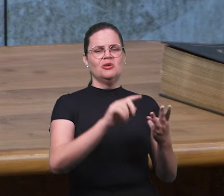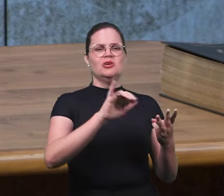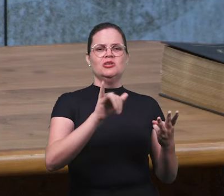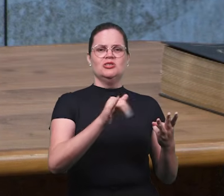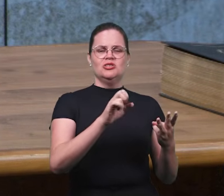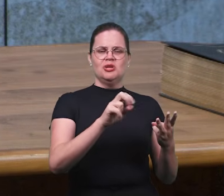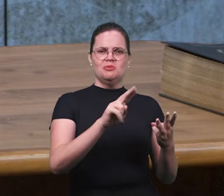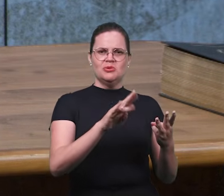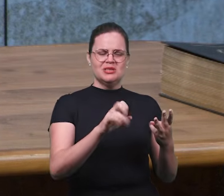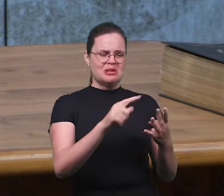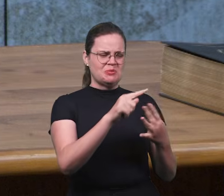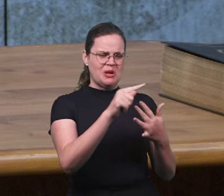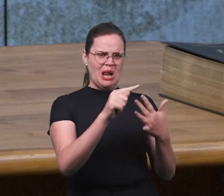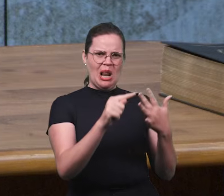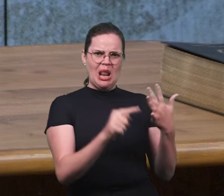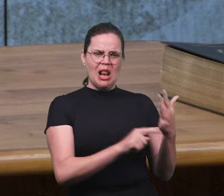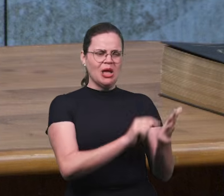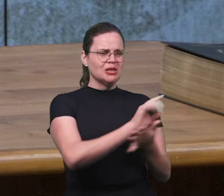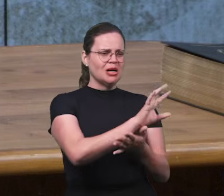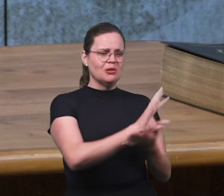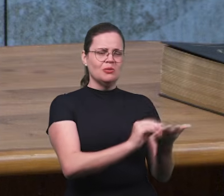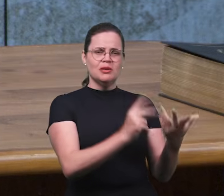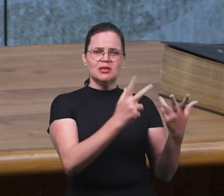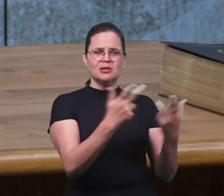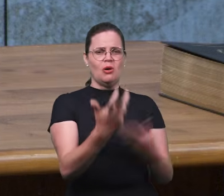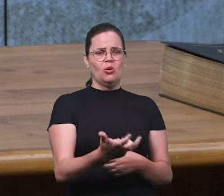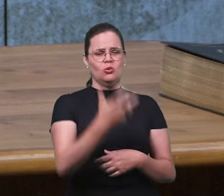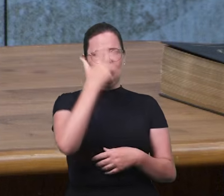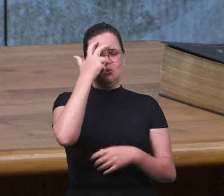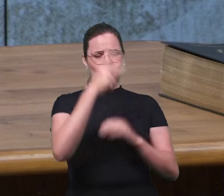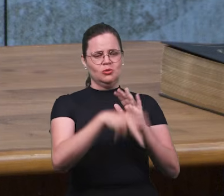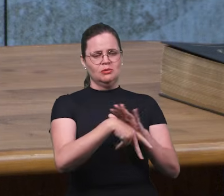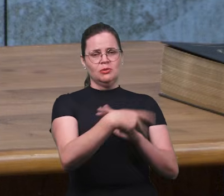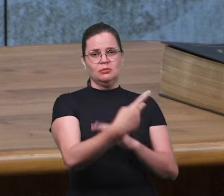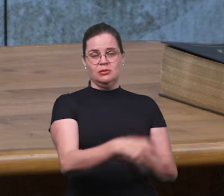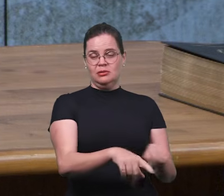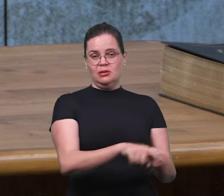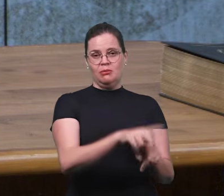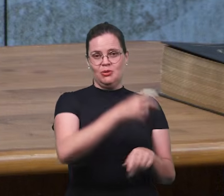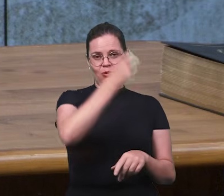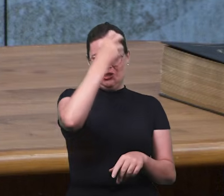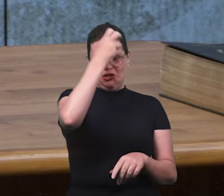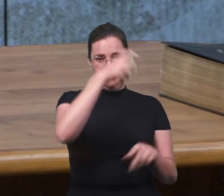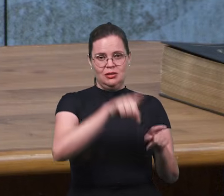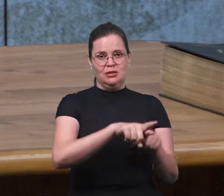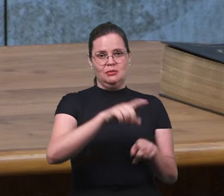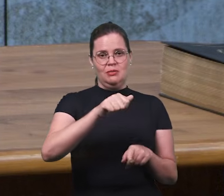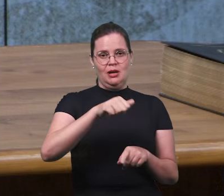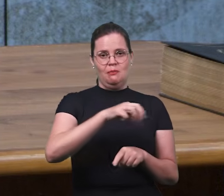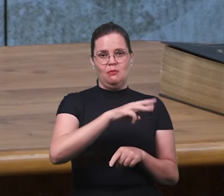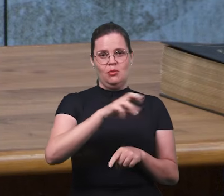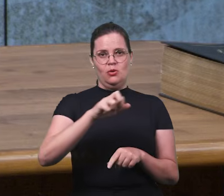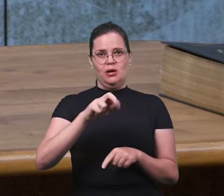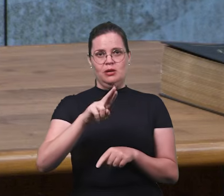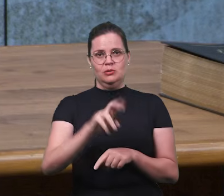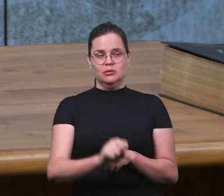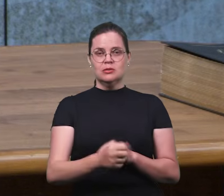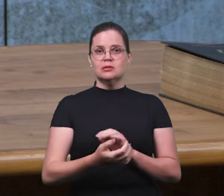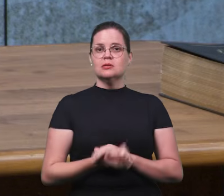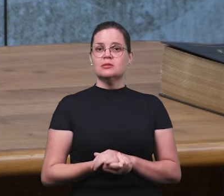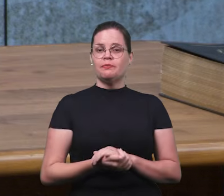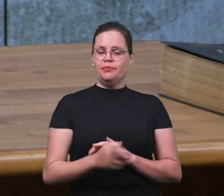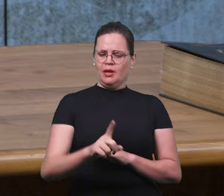jebuseus, dos amonitas, dos moabitas, dos egípcios e dos amorreus.